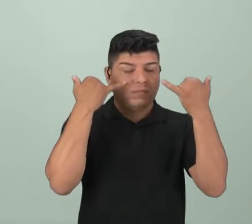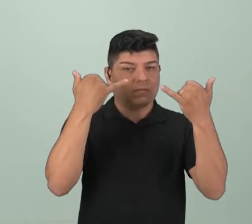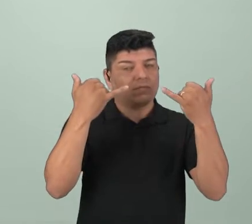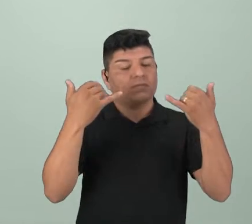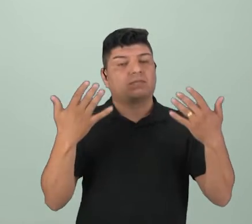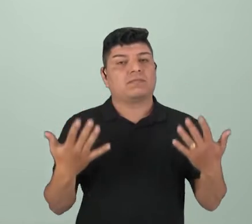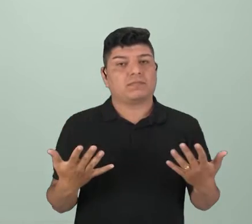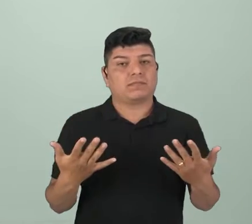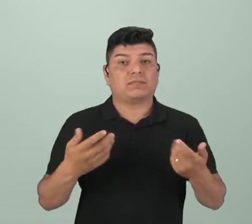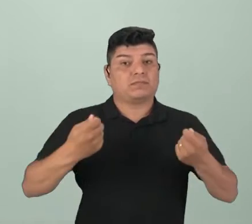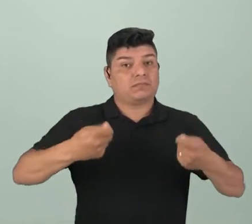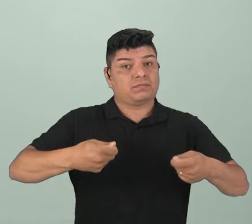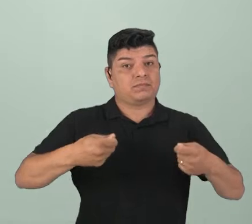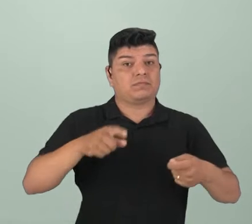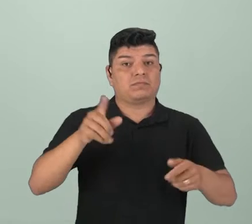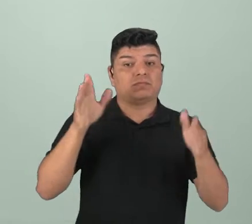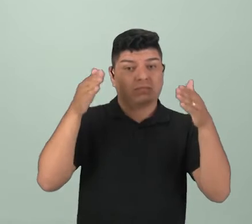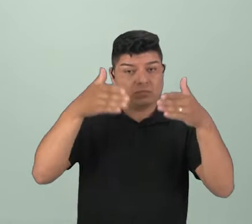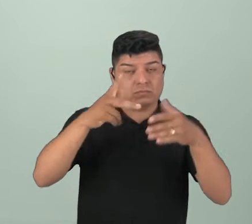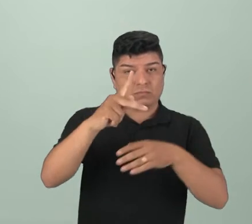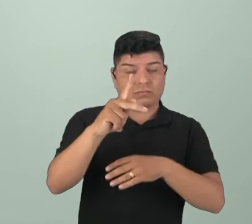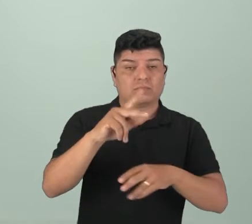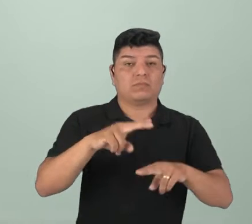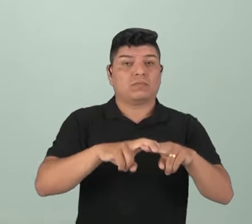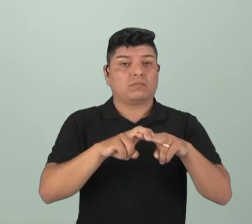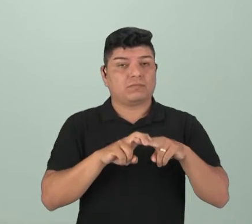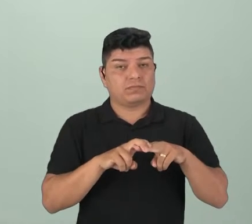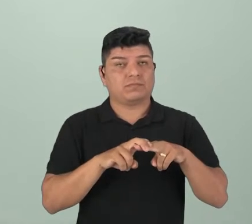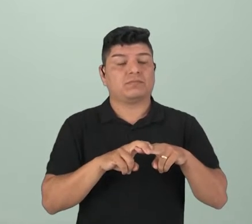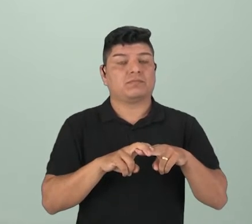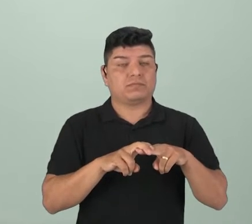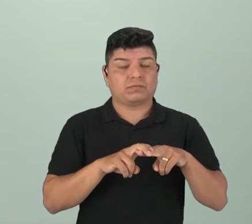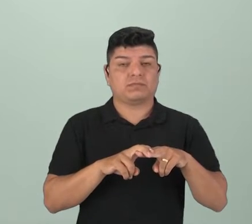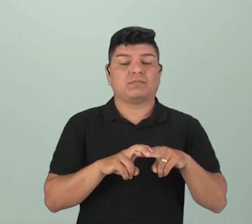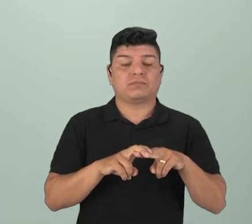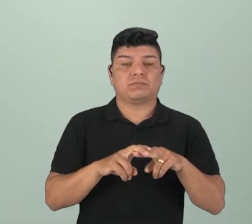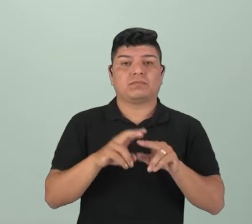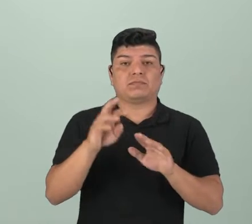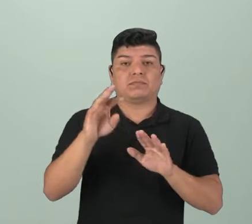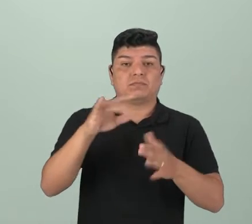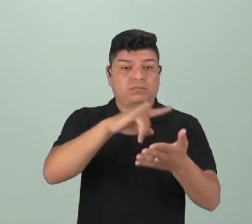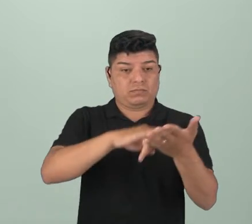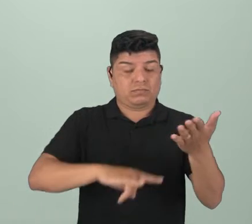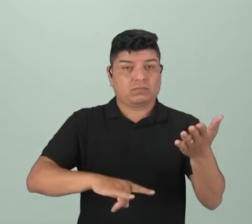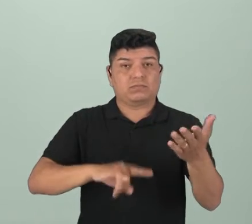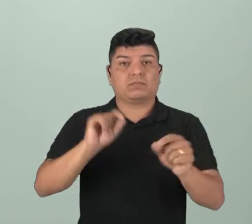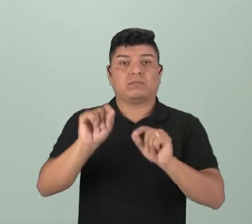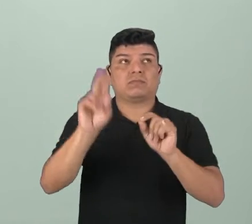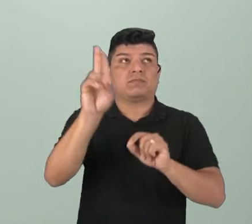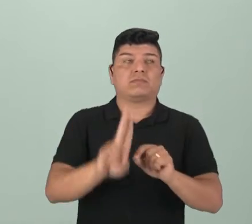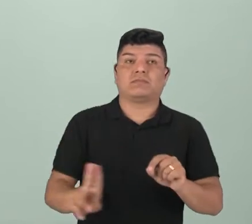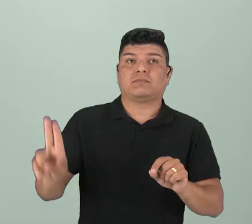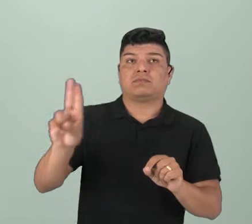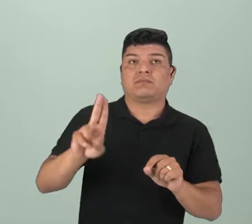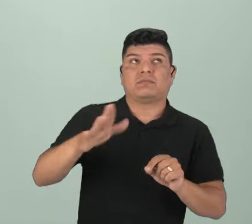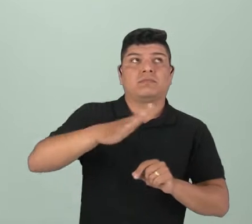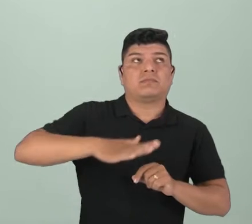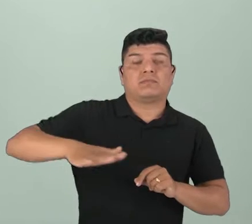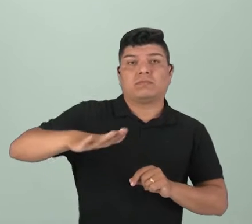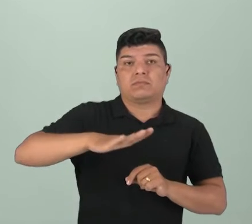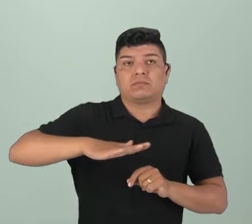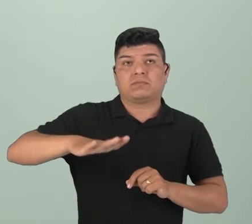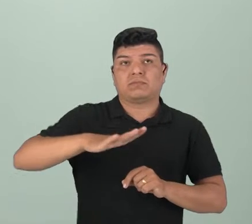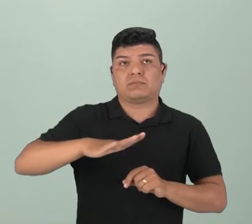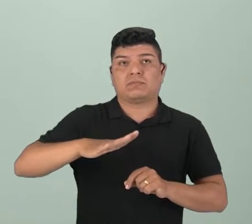tá? Depende muito do foco, né? Então, esses tipos de documentos, eles vão se utilizar de quê?